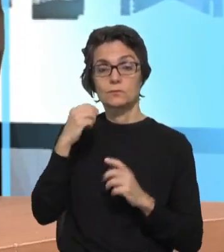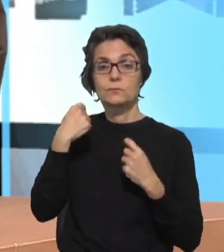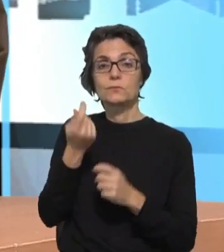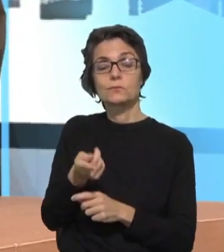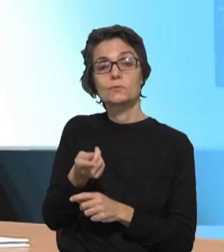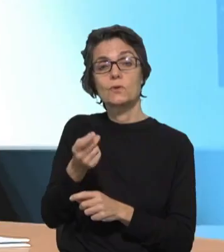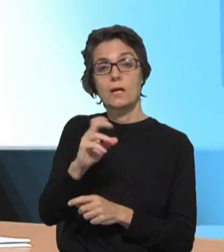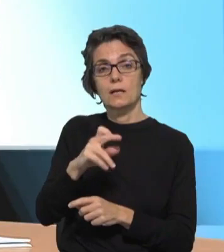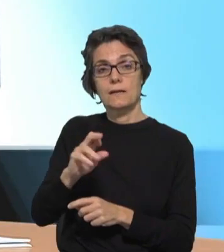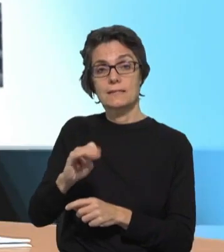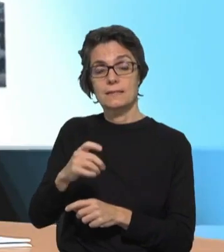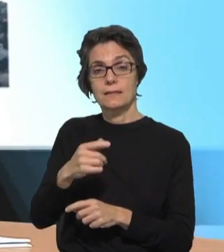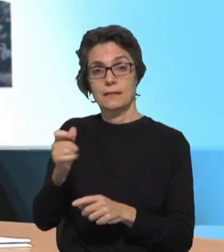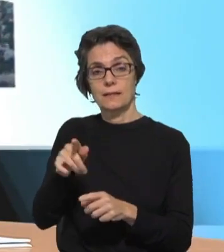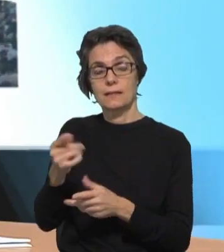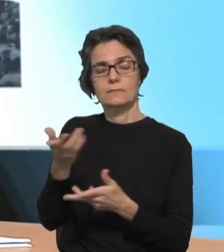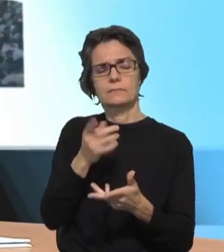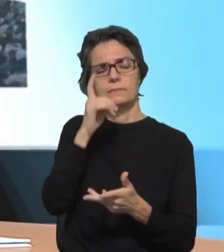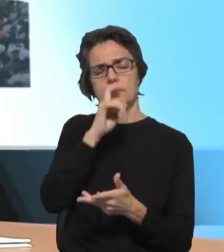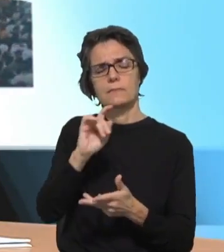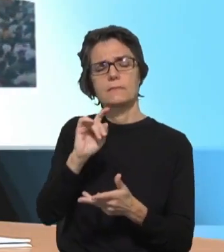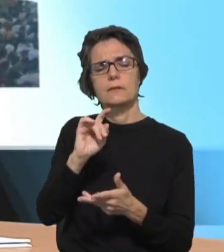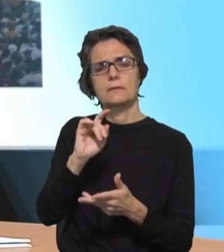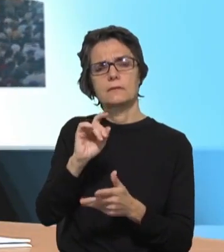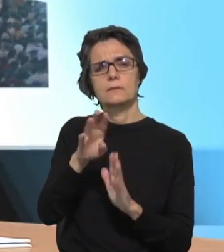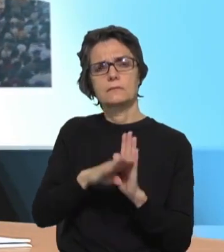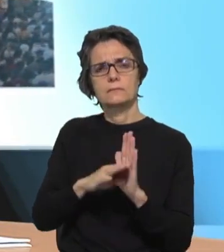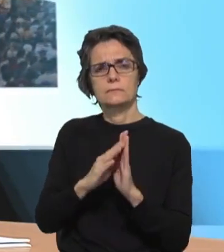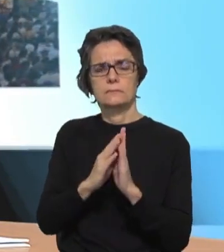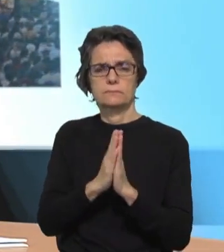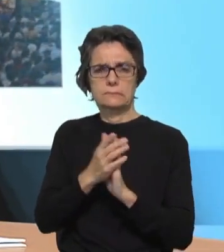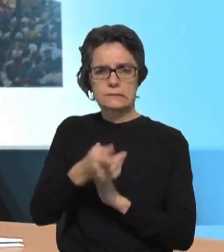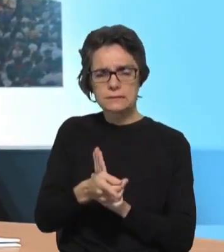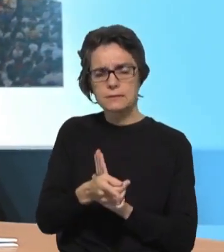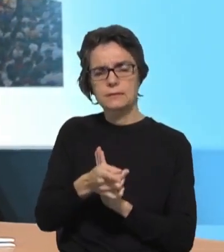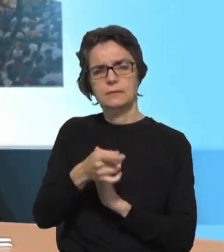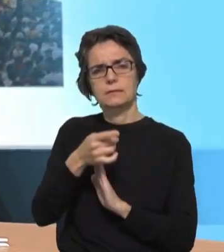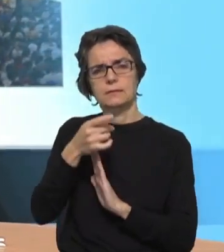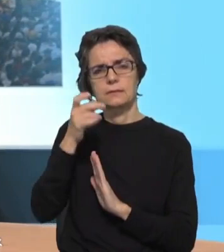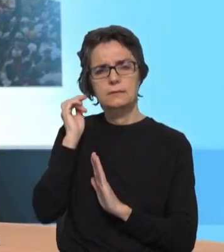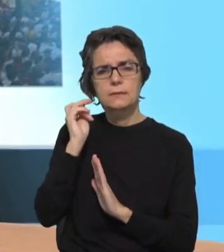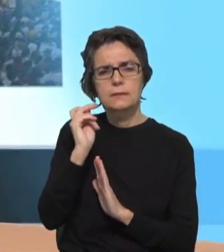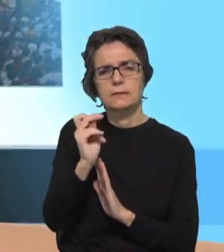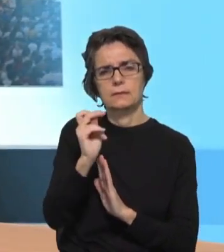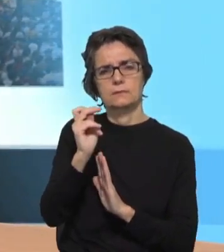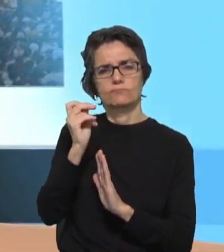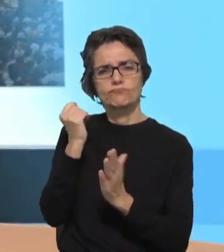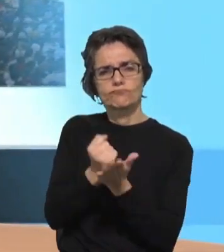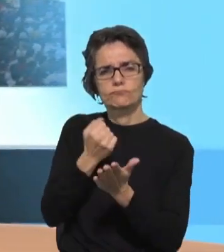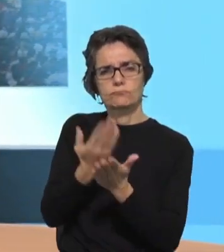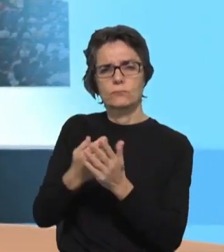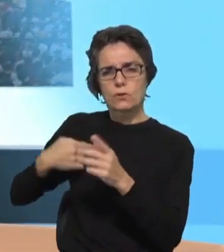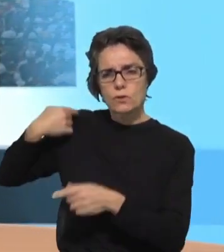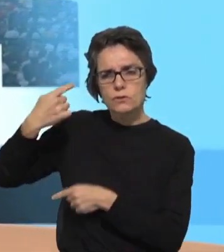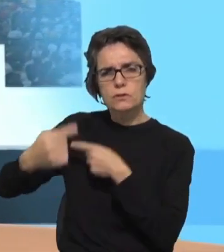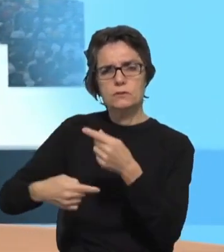no programa Eclésia. Recordar estes 800 anos é recordar um estilo de vida que marcou gerações, que deu origem a muitas